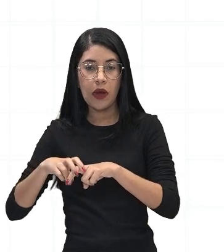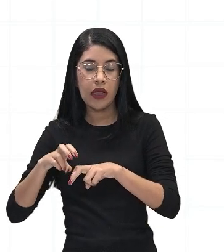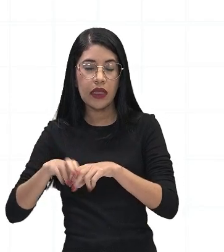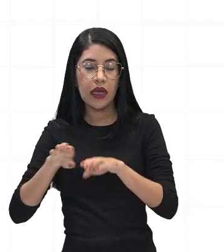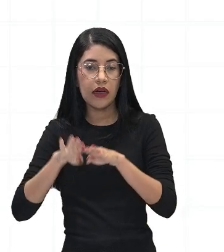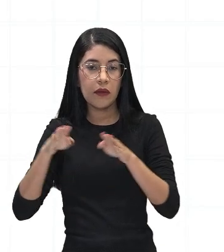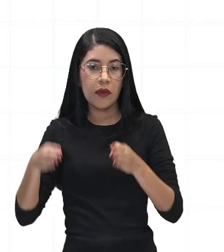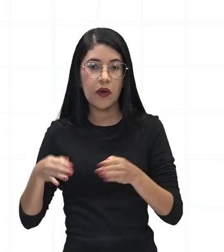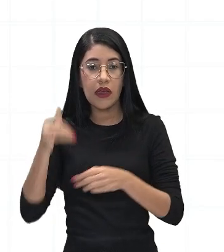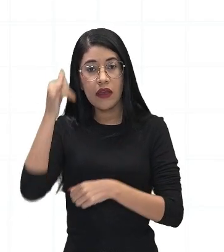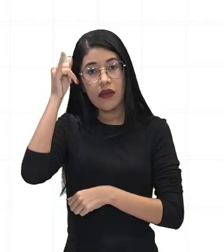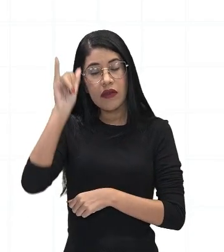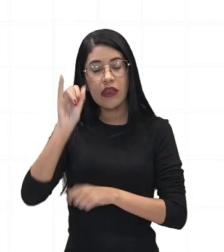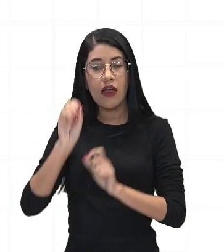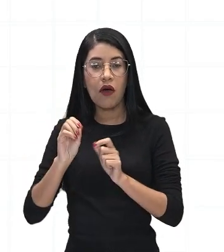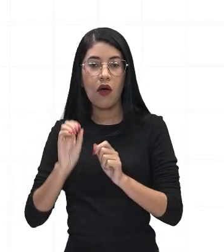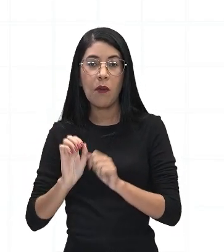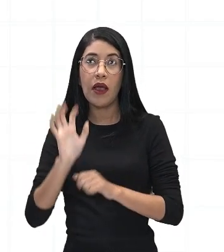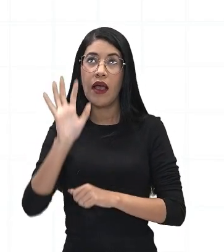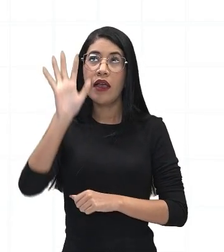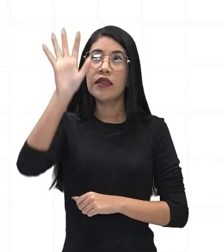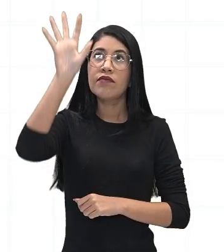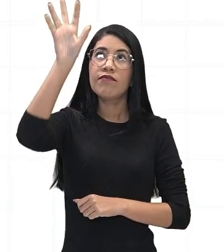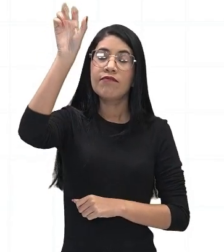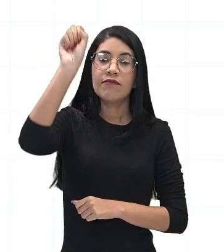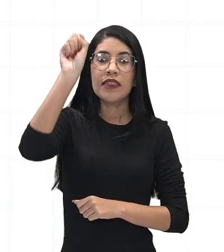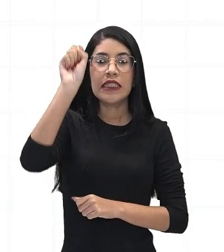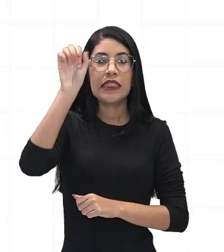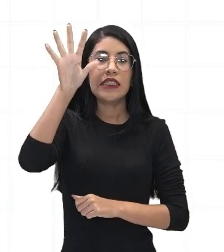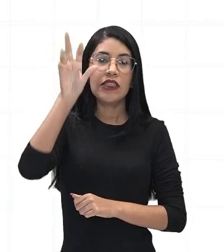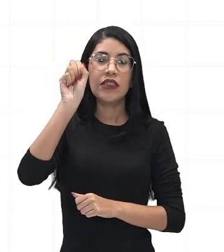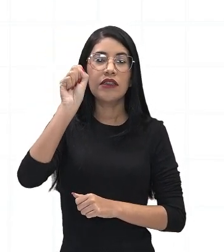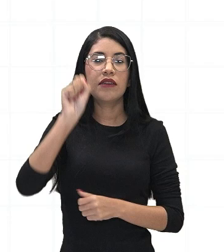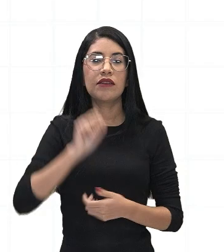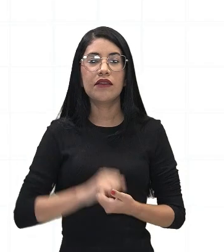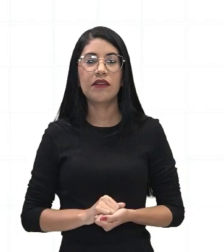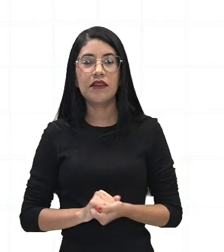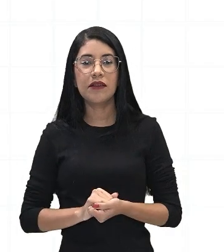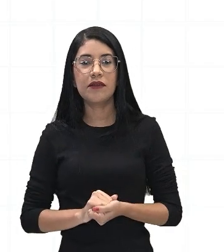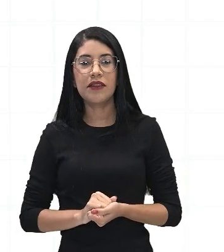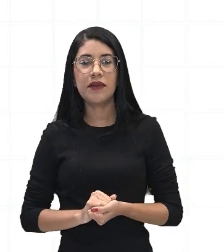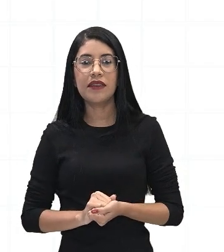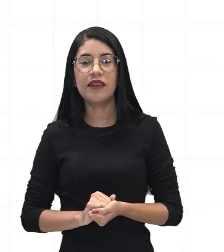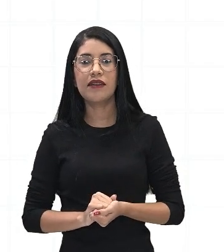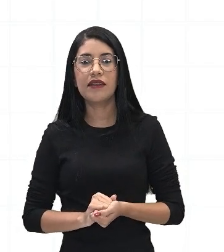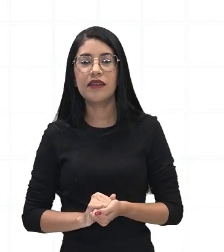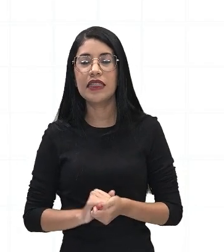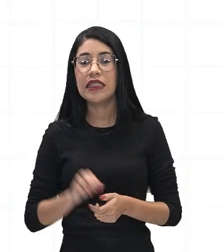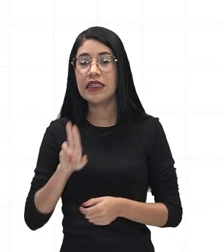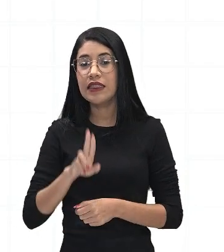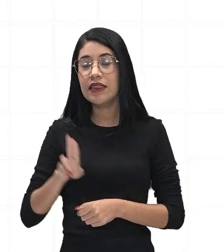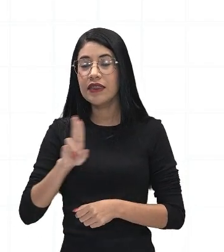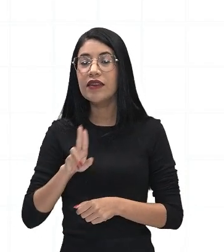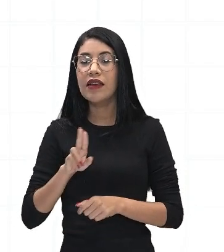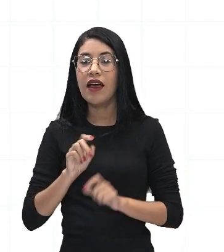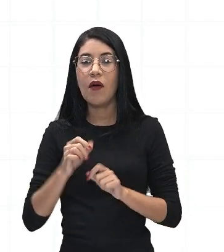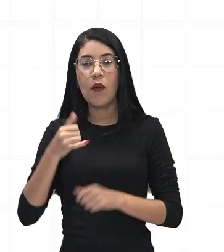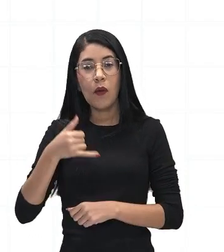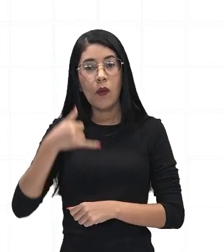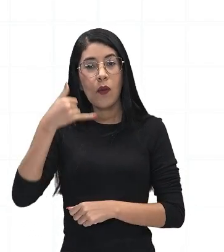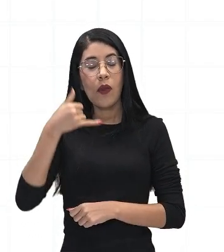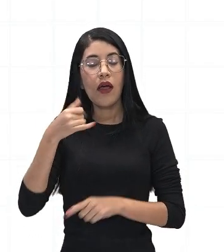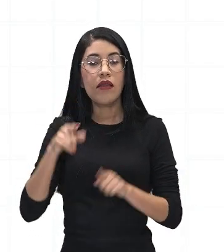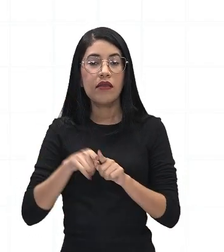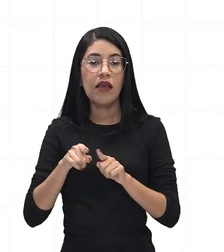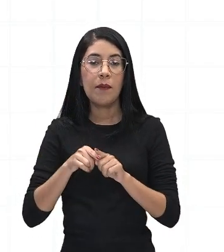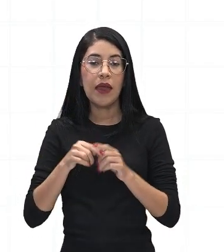tentar pegar o objeto elevando os braços e ficando na ponta dos pés. Ao utilizar o celular, deixe o aparelho na altura